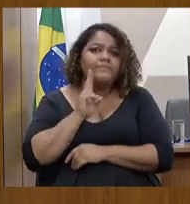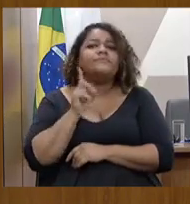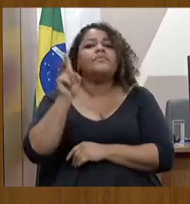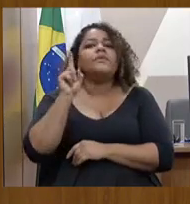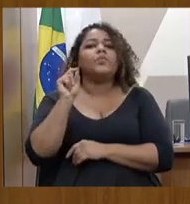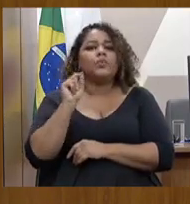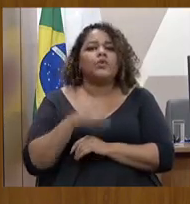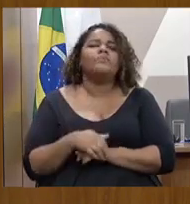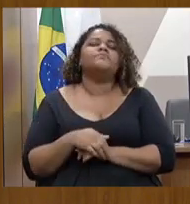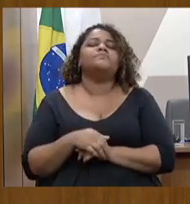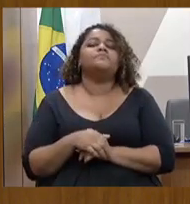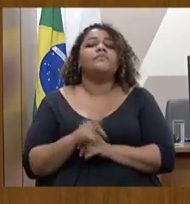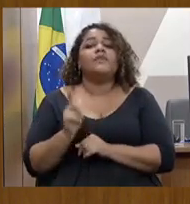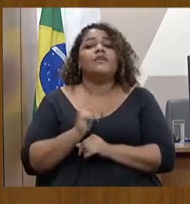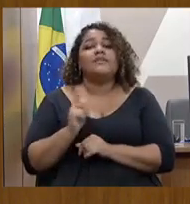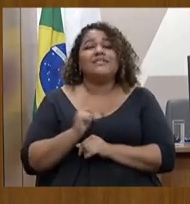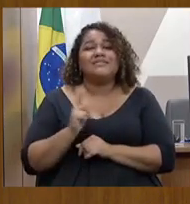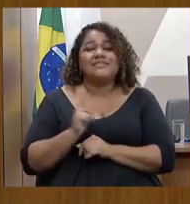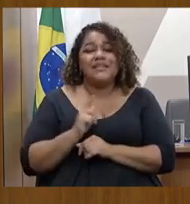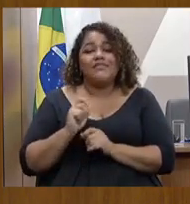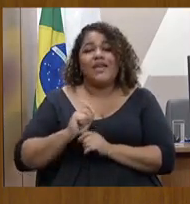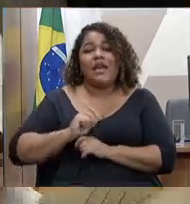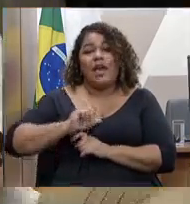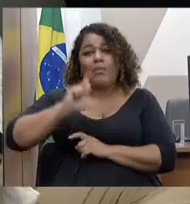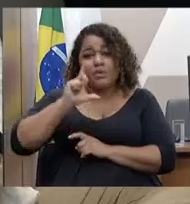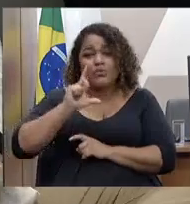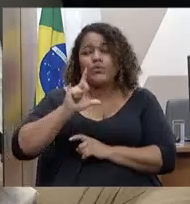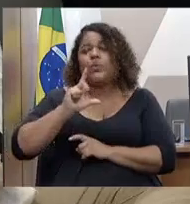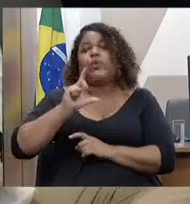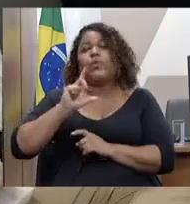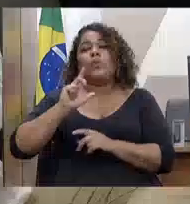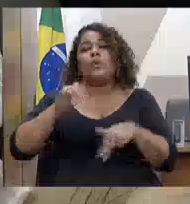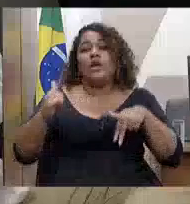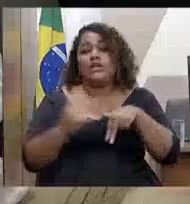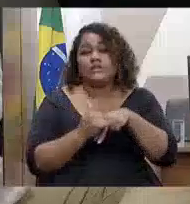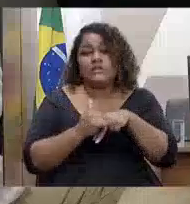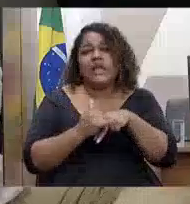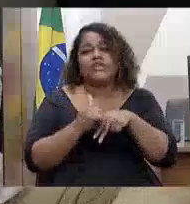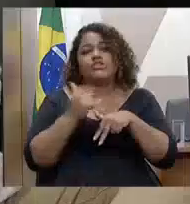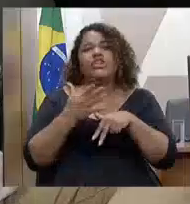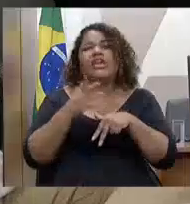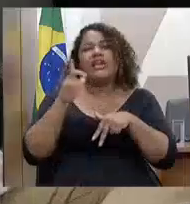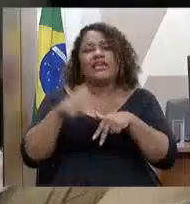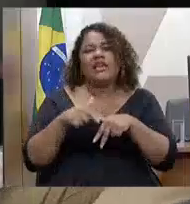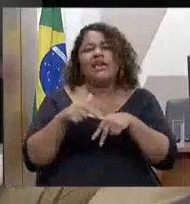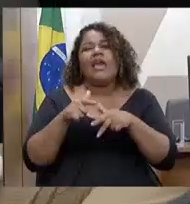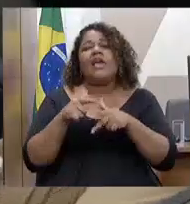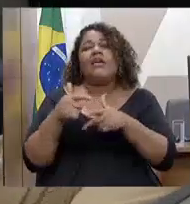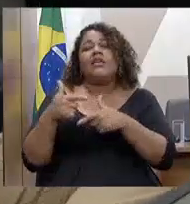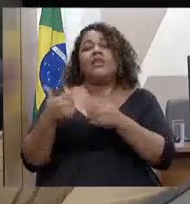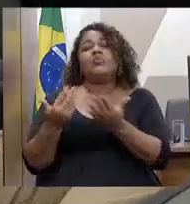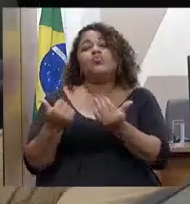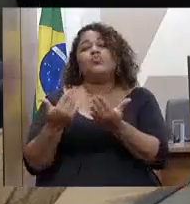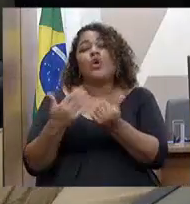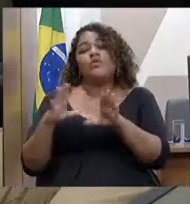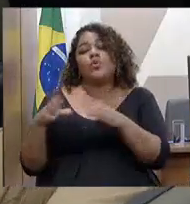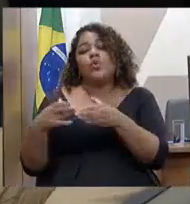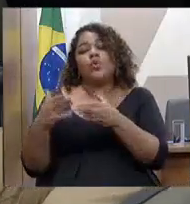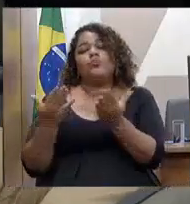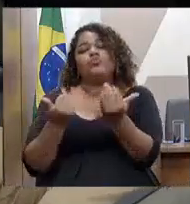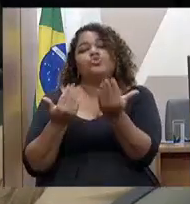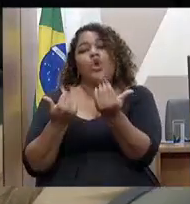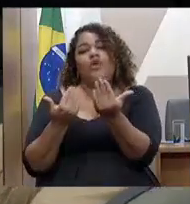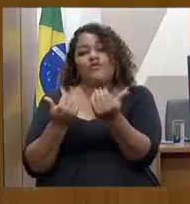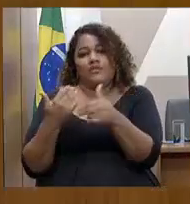um aumento do número de acidente típico é em trabalhadores mais jovens Isso significa que os jovens estão mais suscetíveis aos